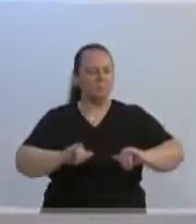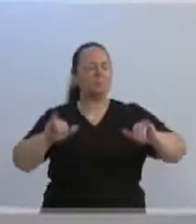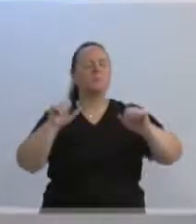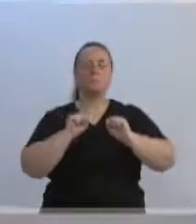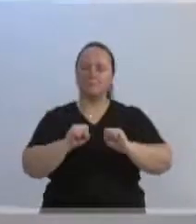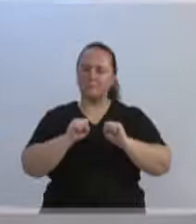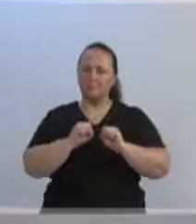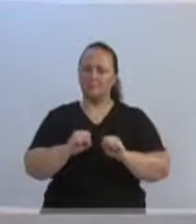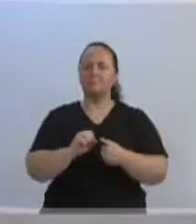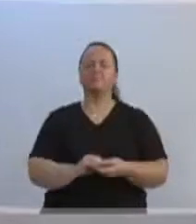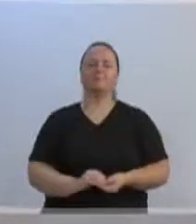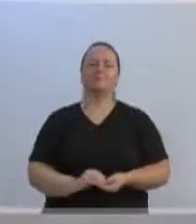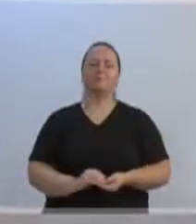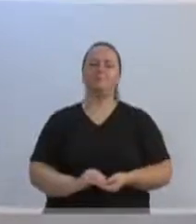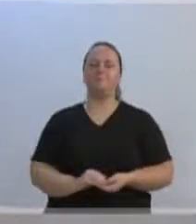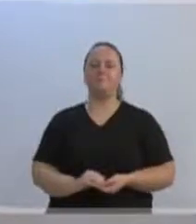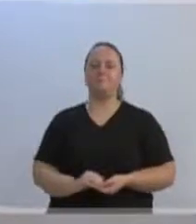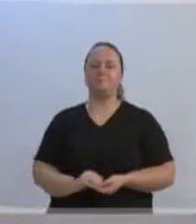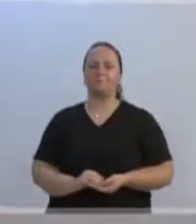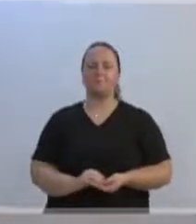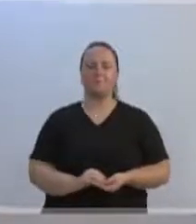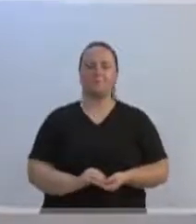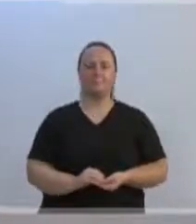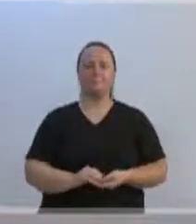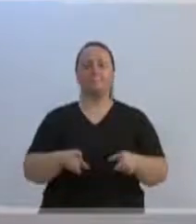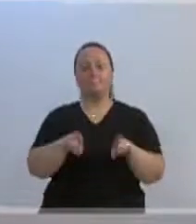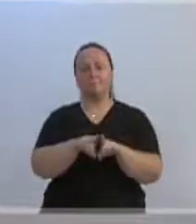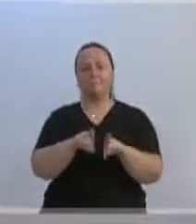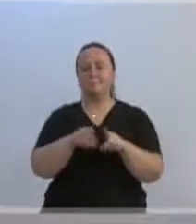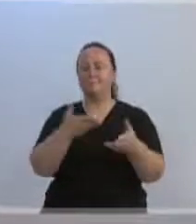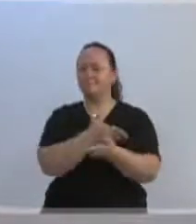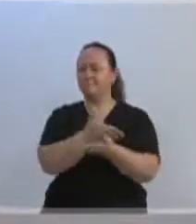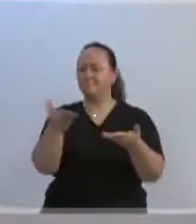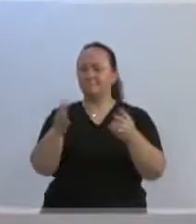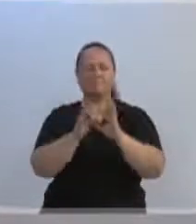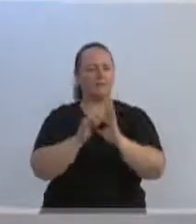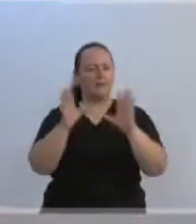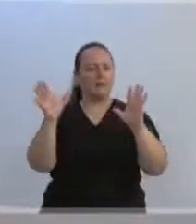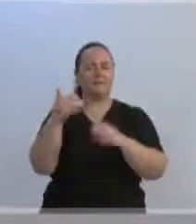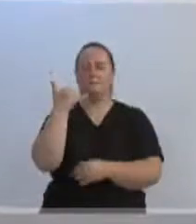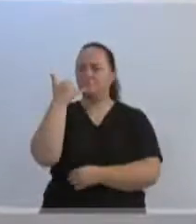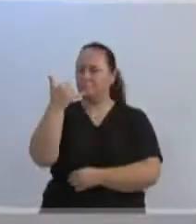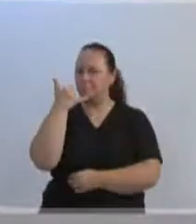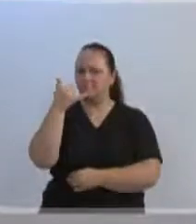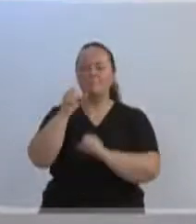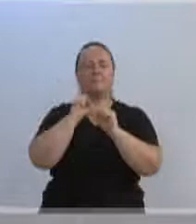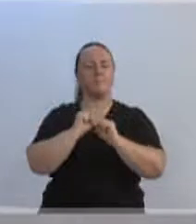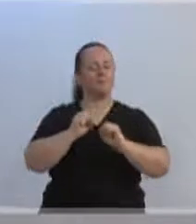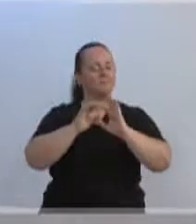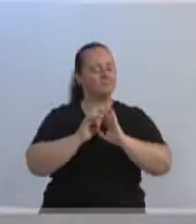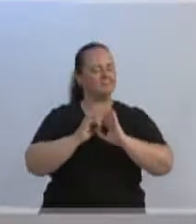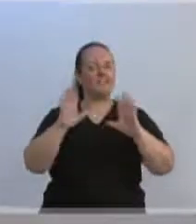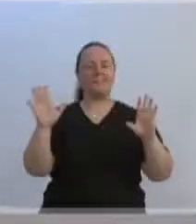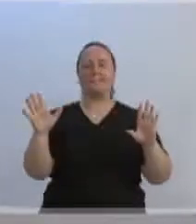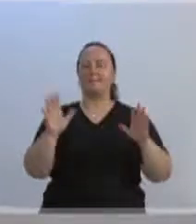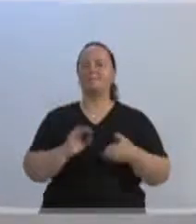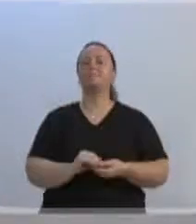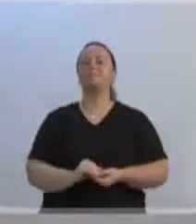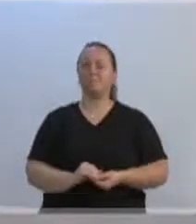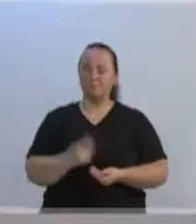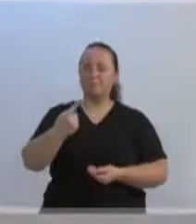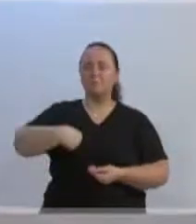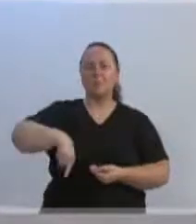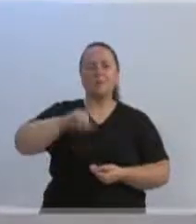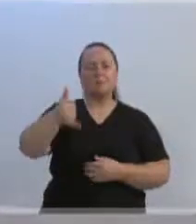seu público né a e fiquem à vontade para ligar que a gente atende a com muito